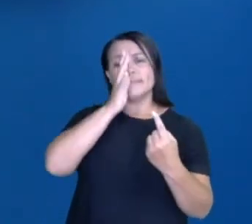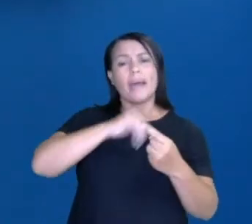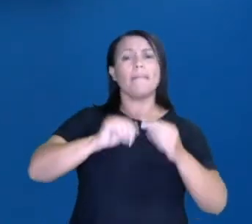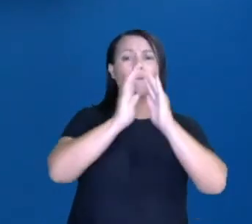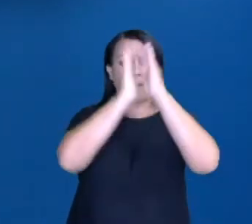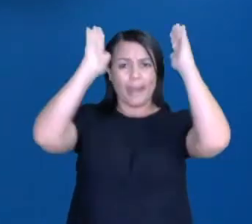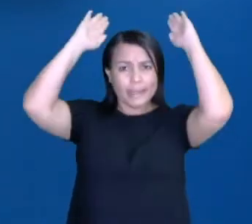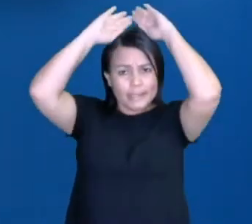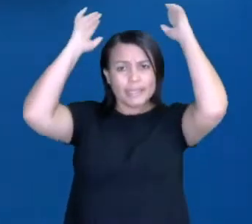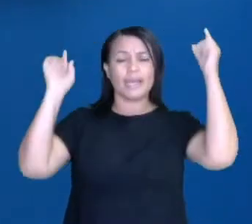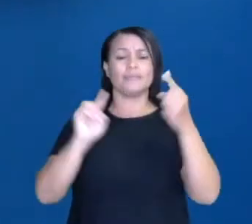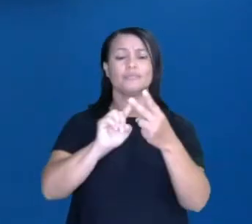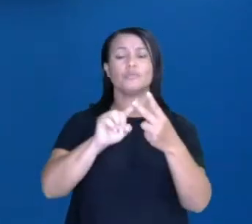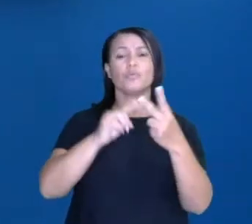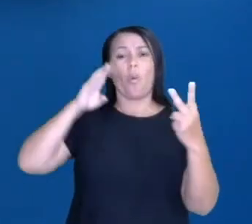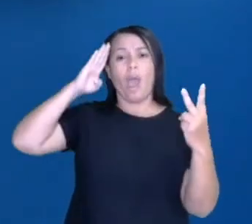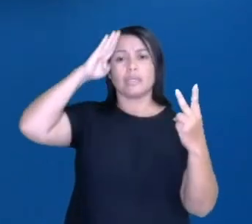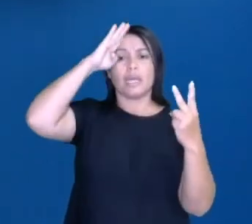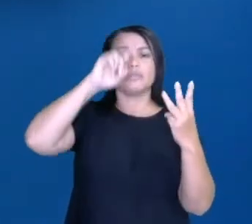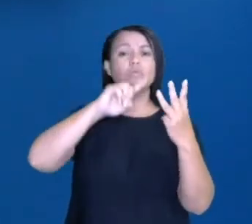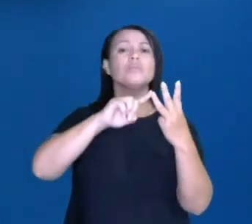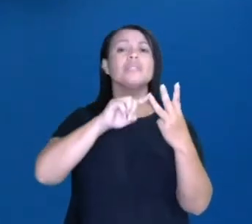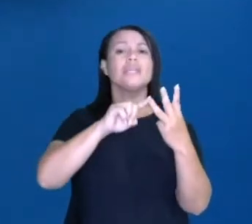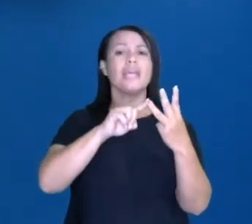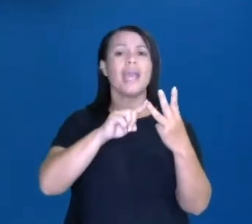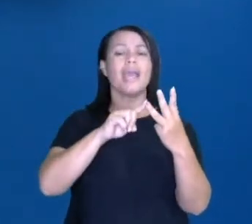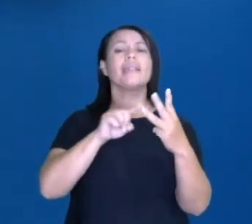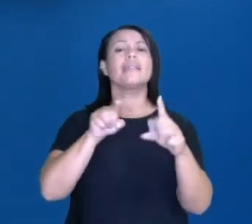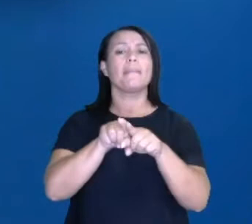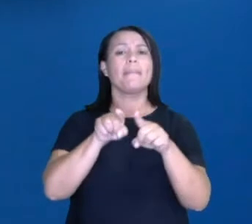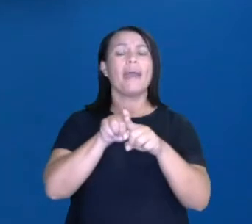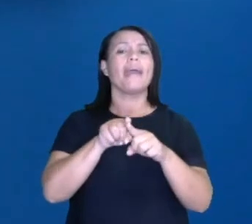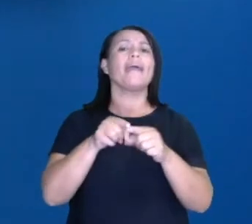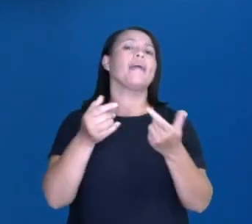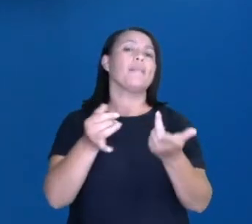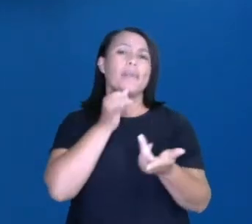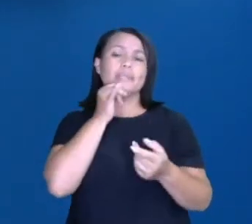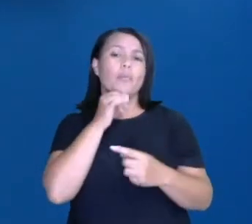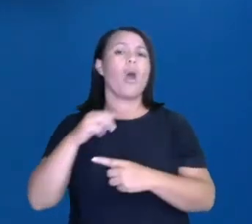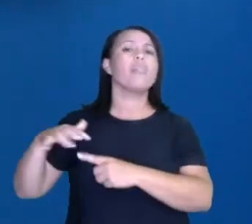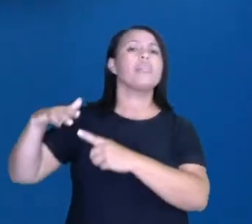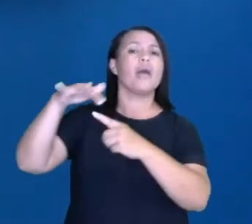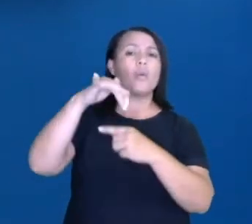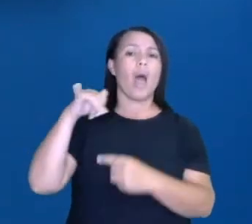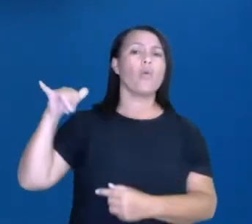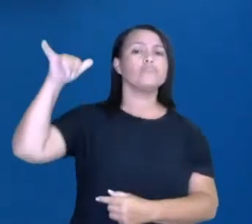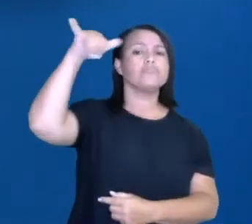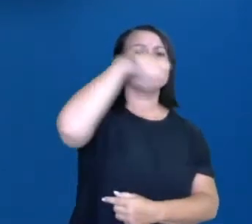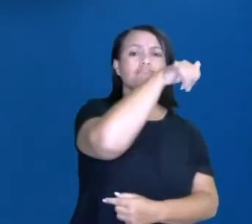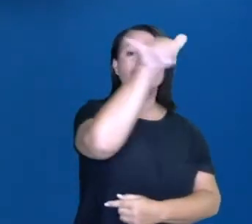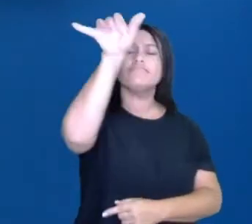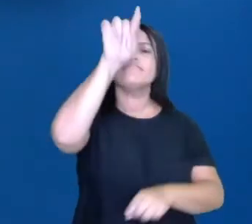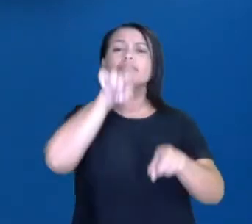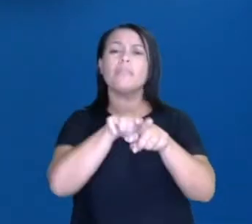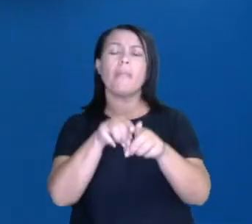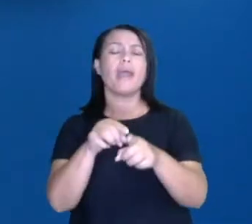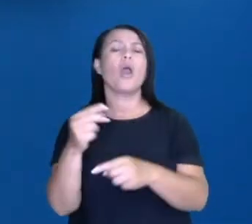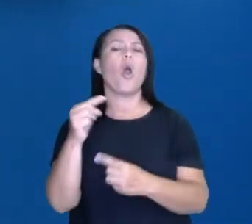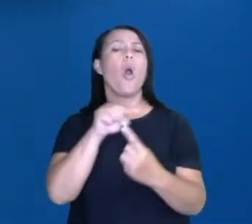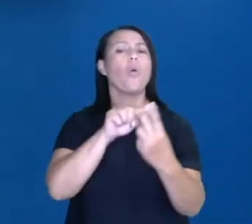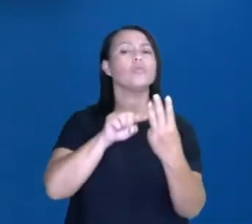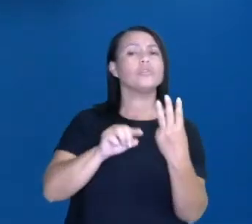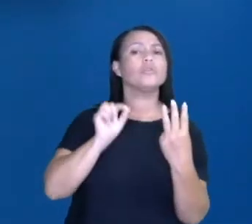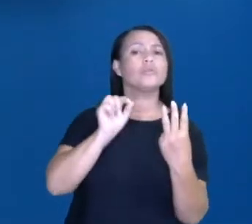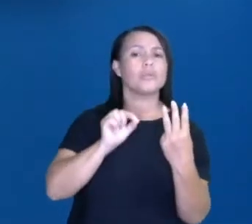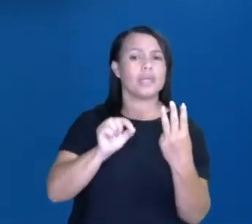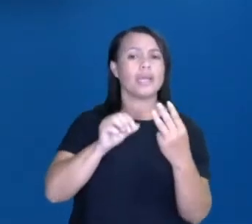e da Aeronáutica. E elas têm como objetivo defender o território do seu país. Então, elas só entram em cena quando